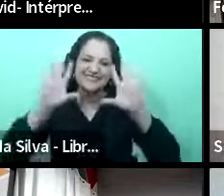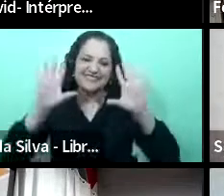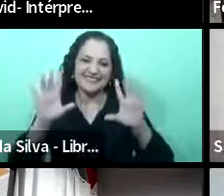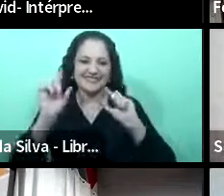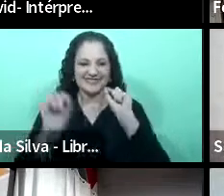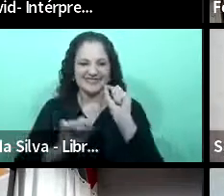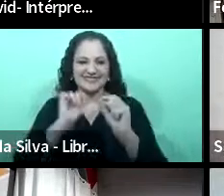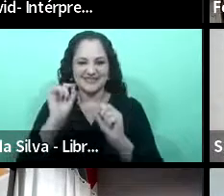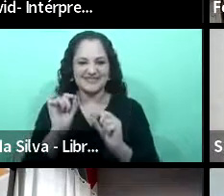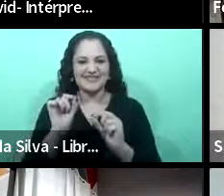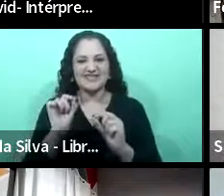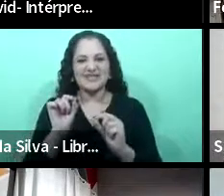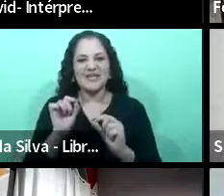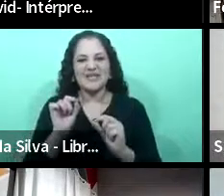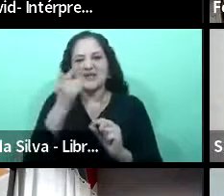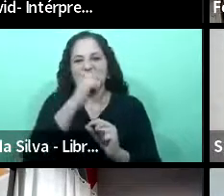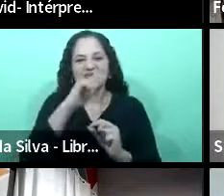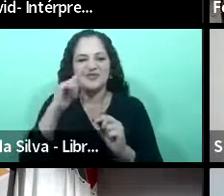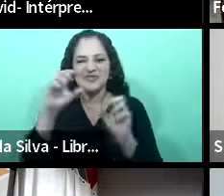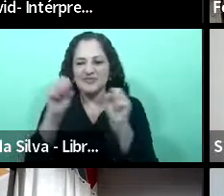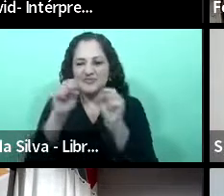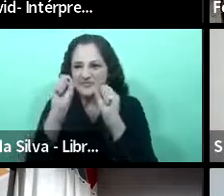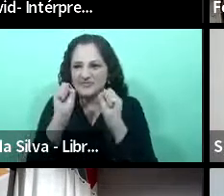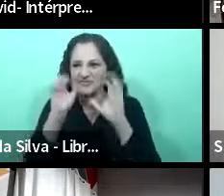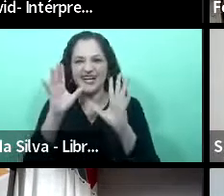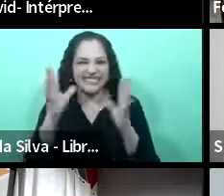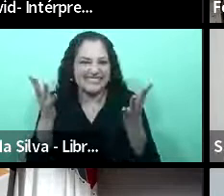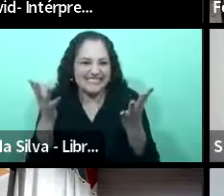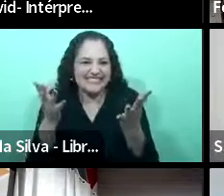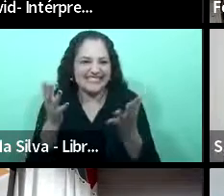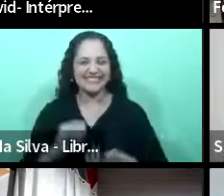ter uma fórmula para isso, né?